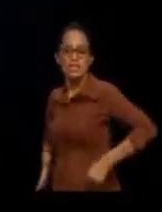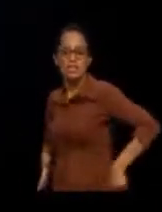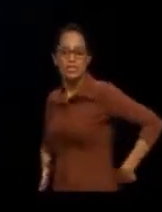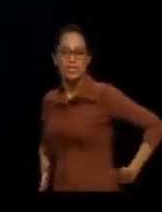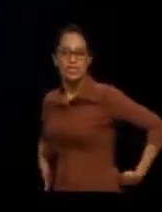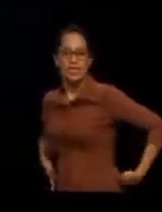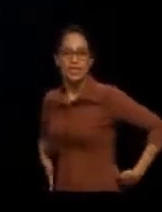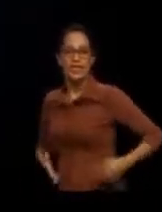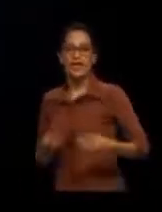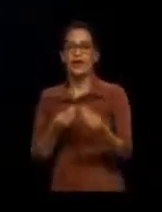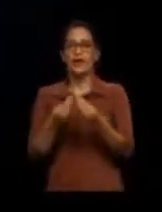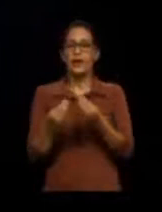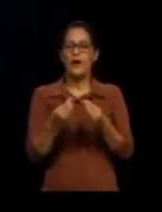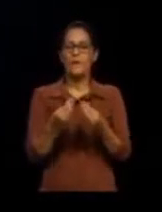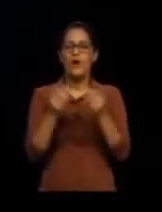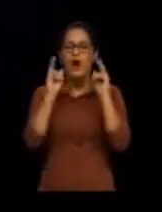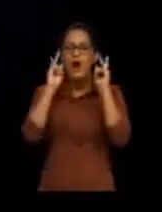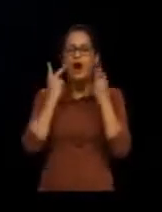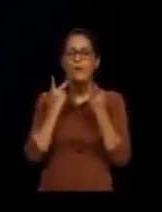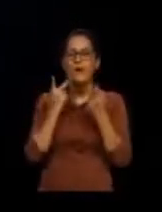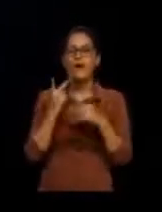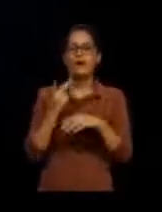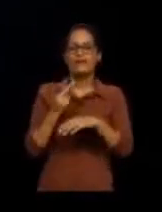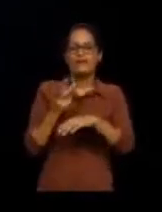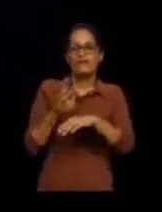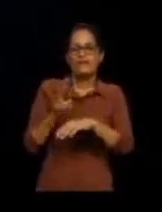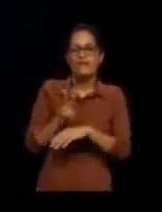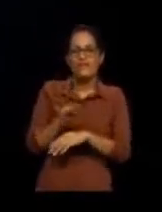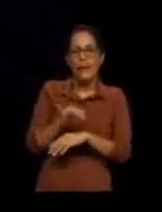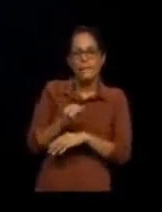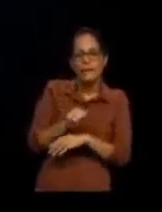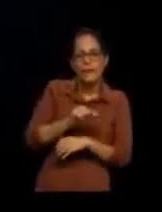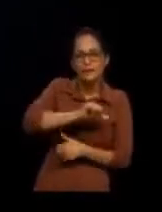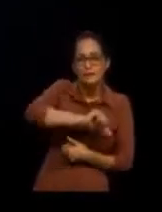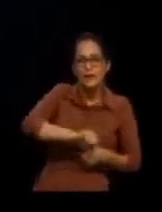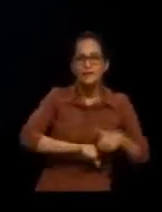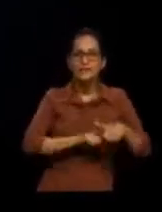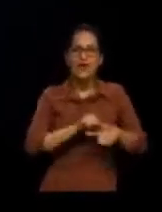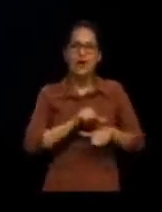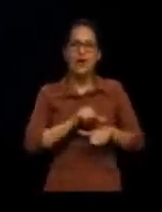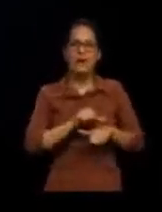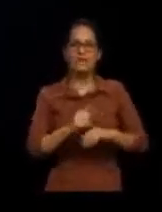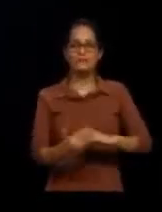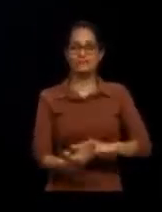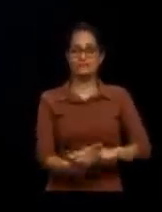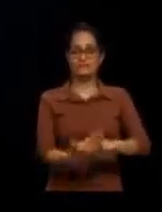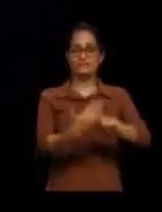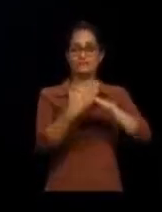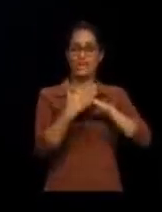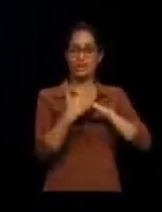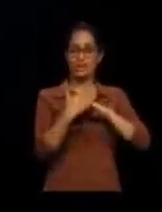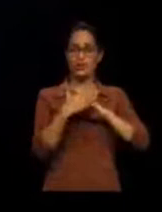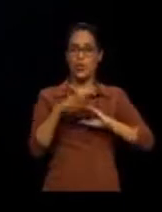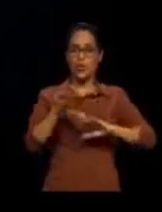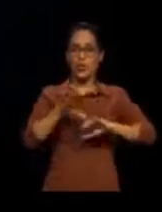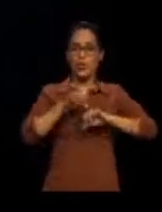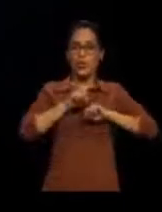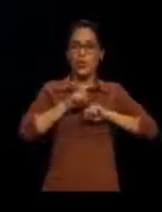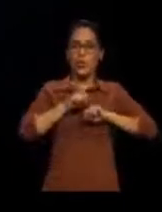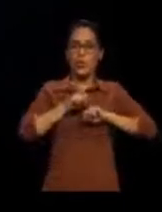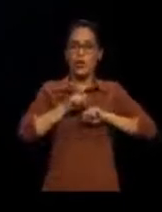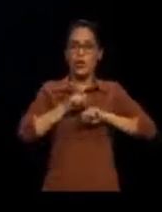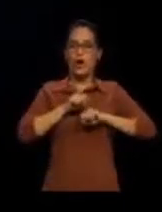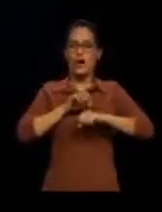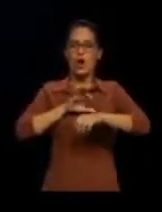que a 25-hidroxi ela seja transformada de um hormônio que vai facilitar a absorção de cálcio